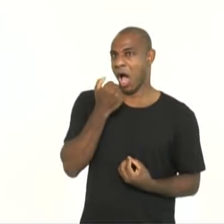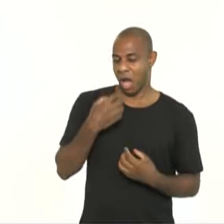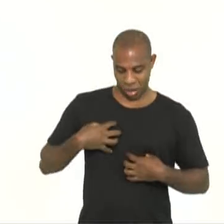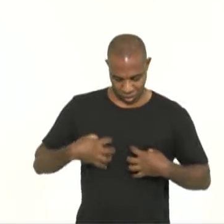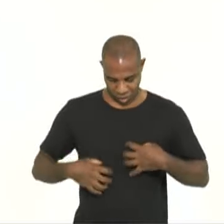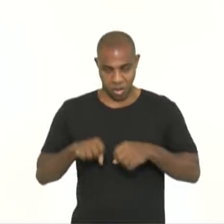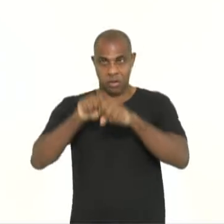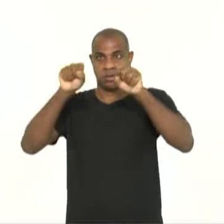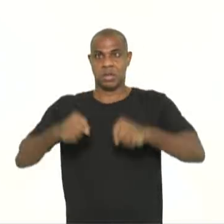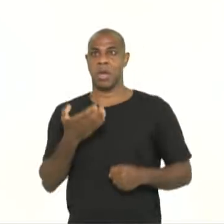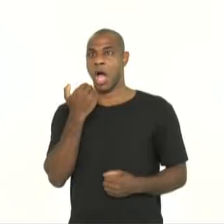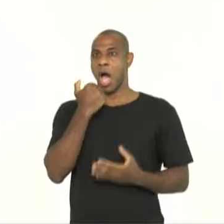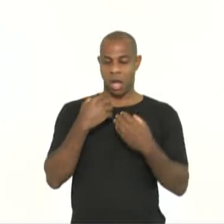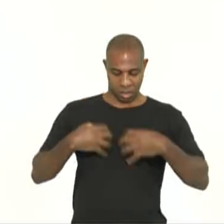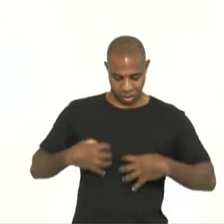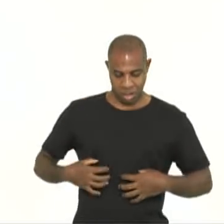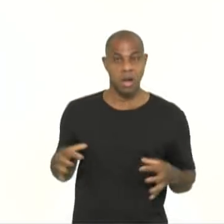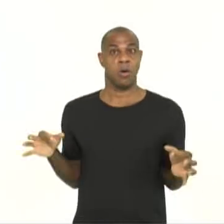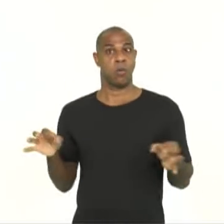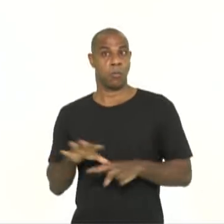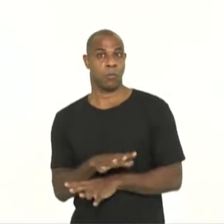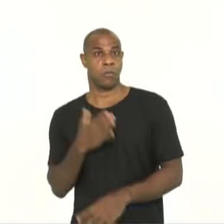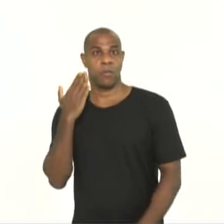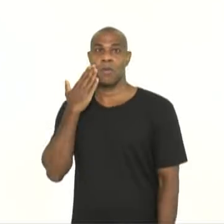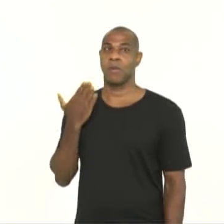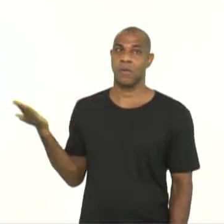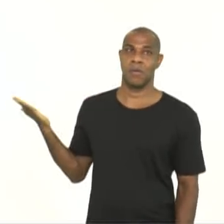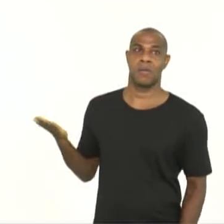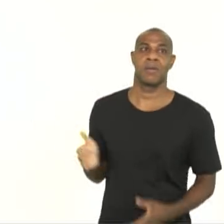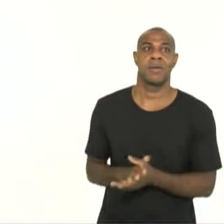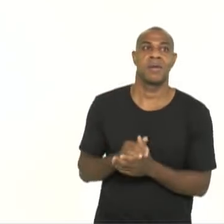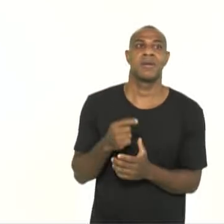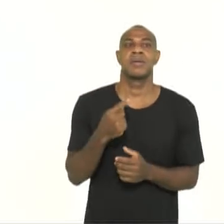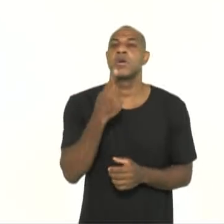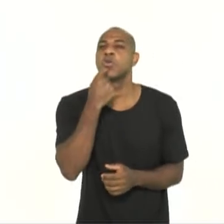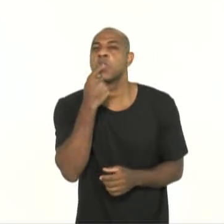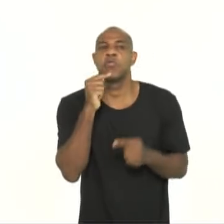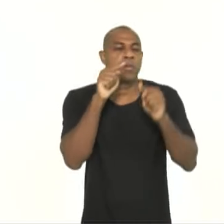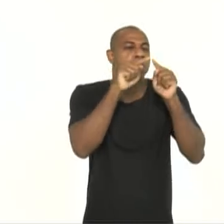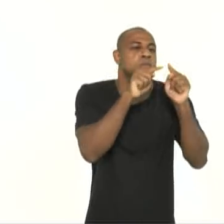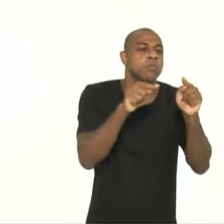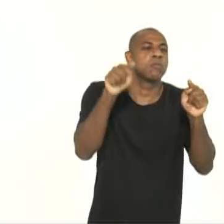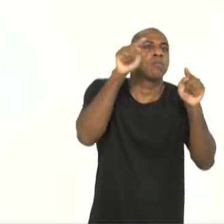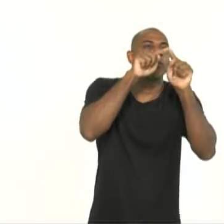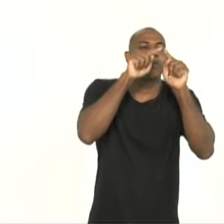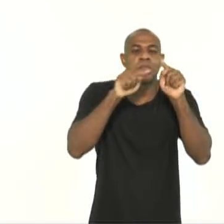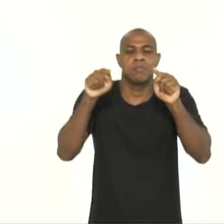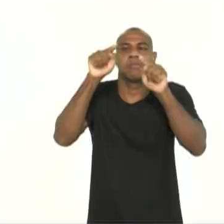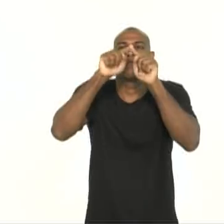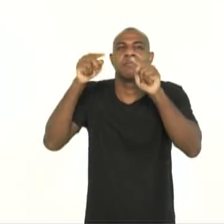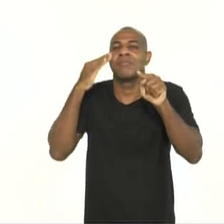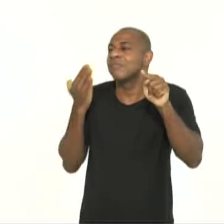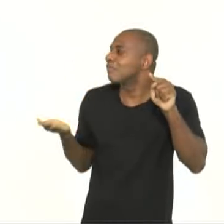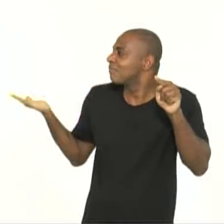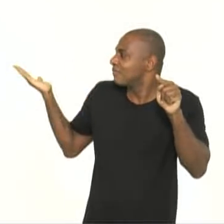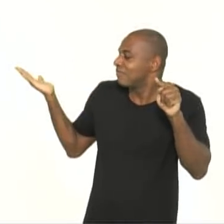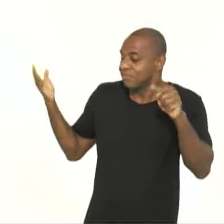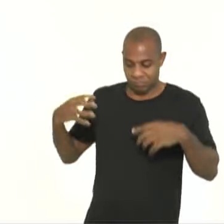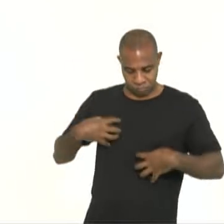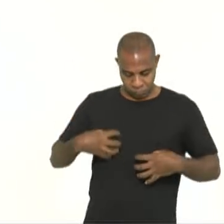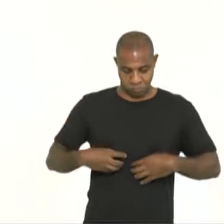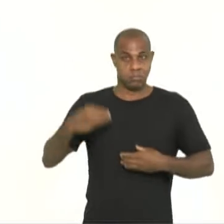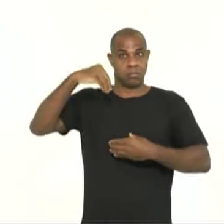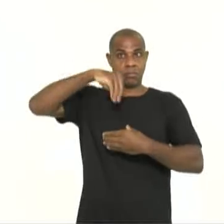ser completo. Então eu trouxe aqui para vocês, ó, circulado de vermelho, todos os órgãos que fazem parte do sistema digestório